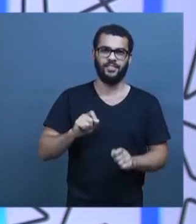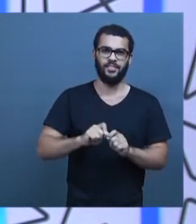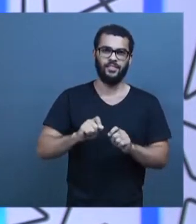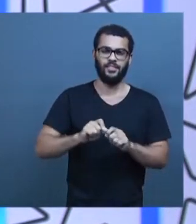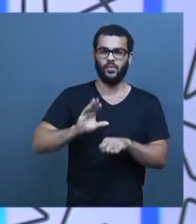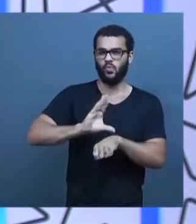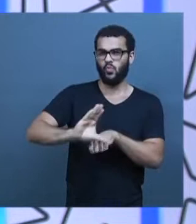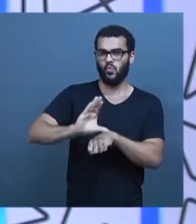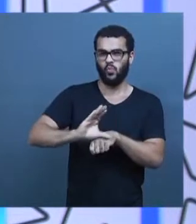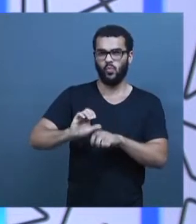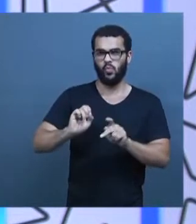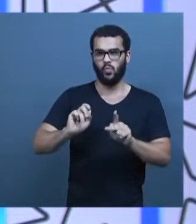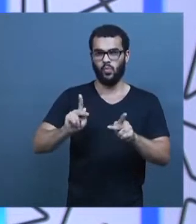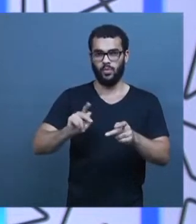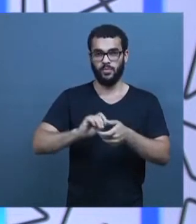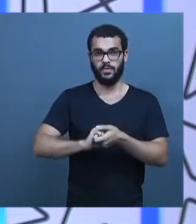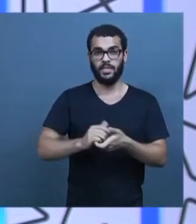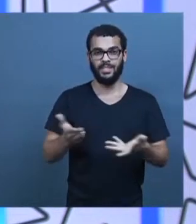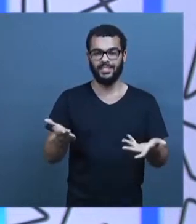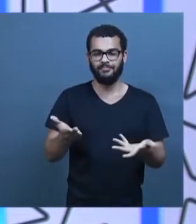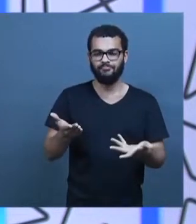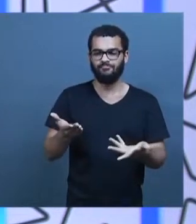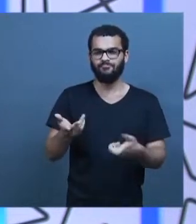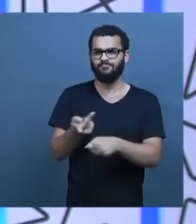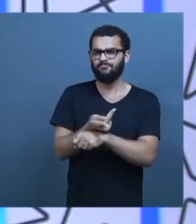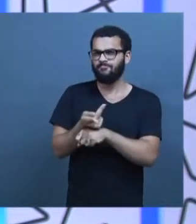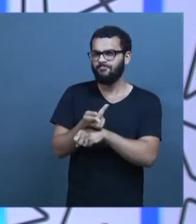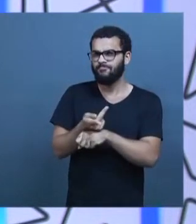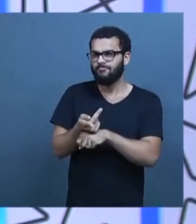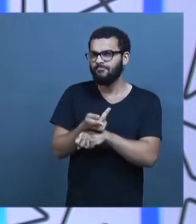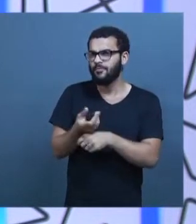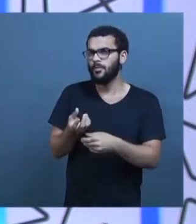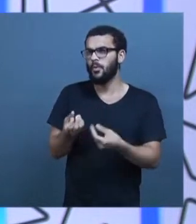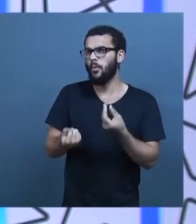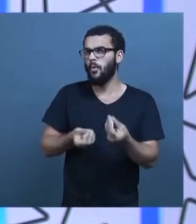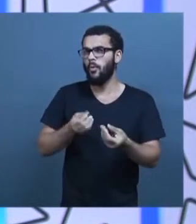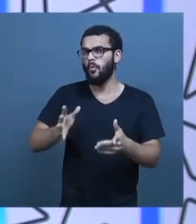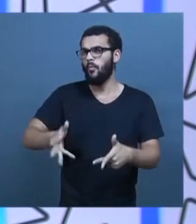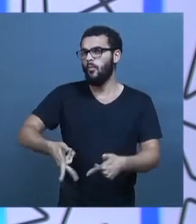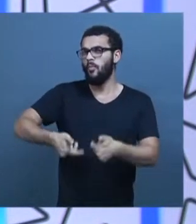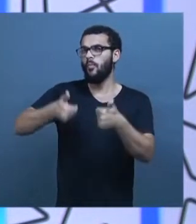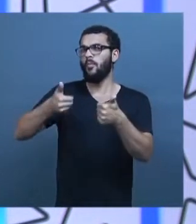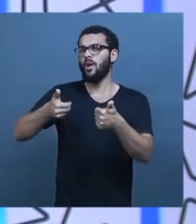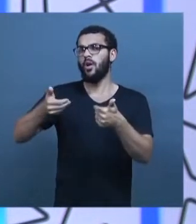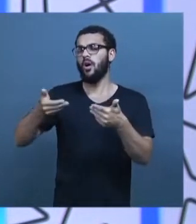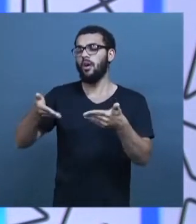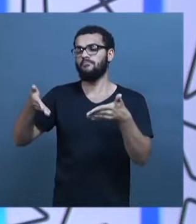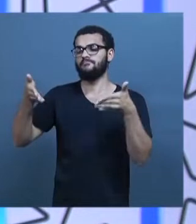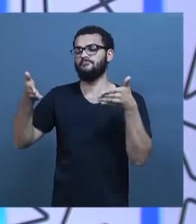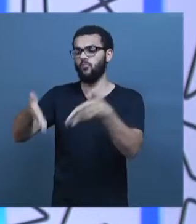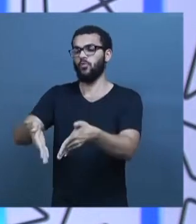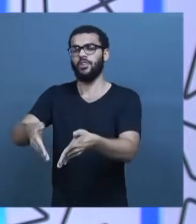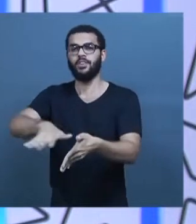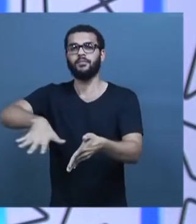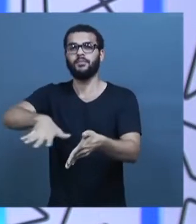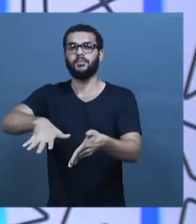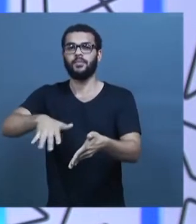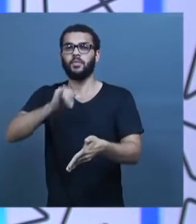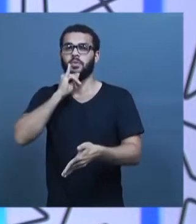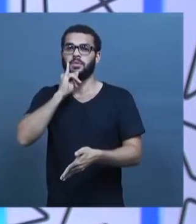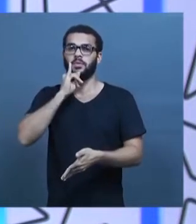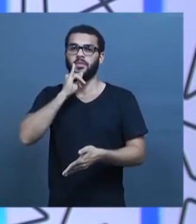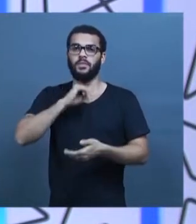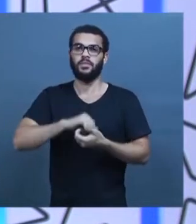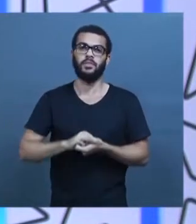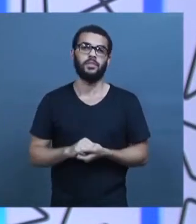graduação, né, e estão buscando aperfeiçoar em uma determinada área específica. Como, por exemplo,